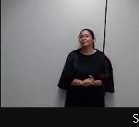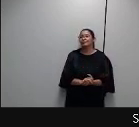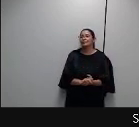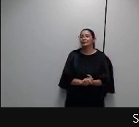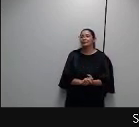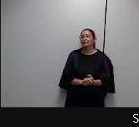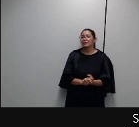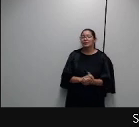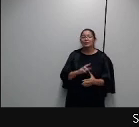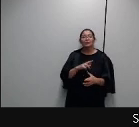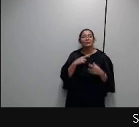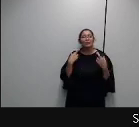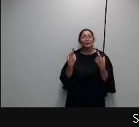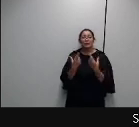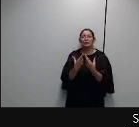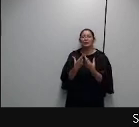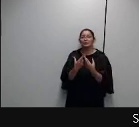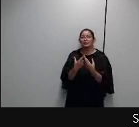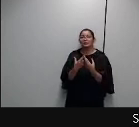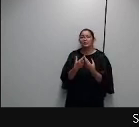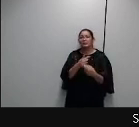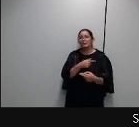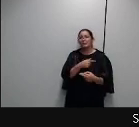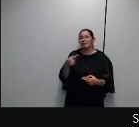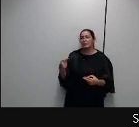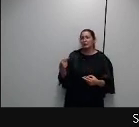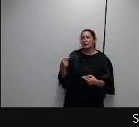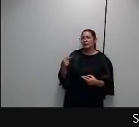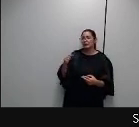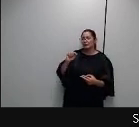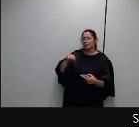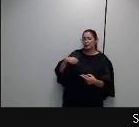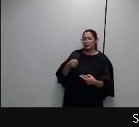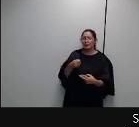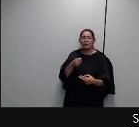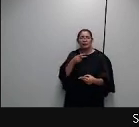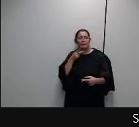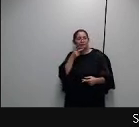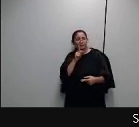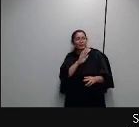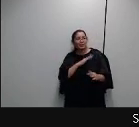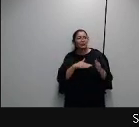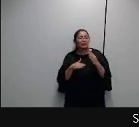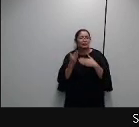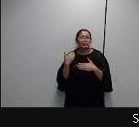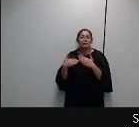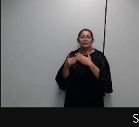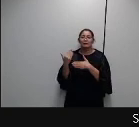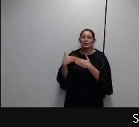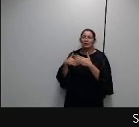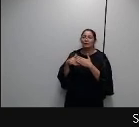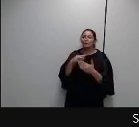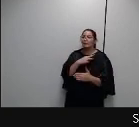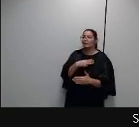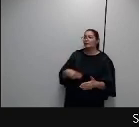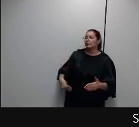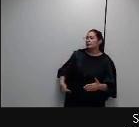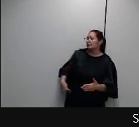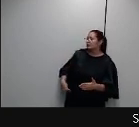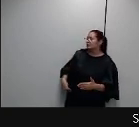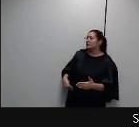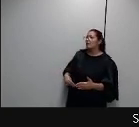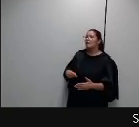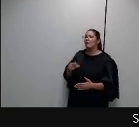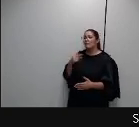relação a t com relação ao pré-questionamento também propõe a Picasso uma grande